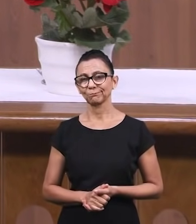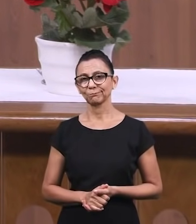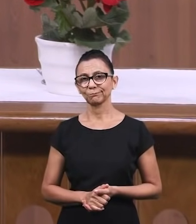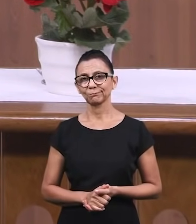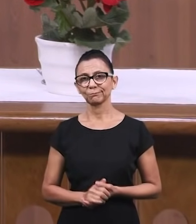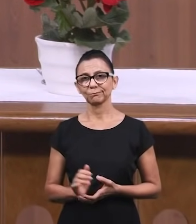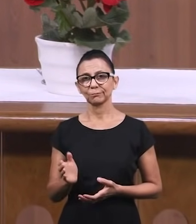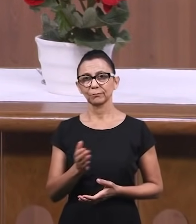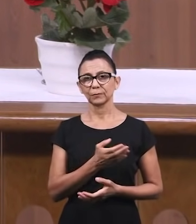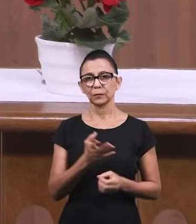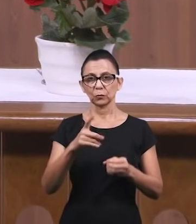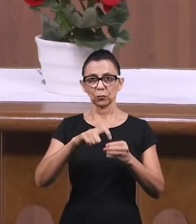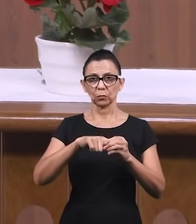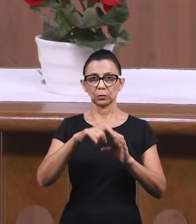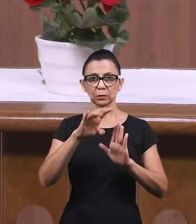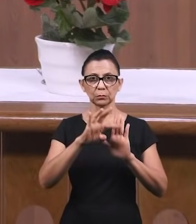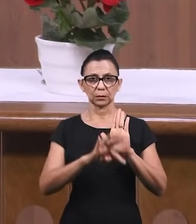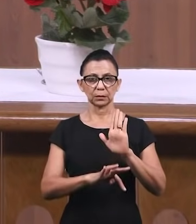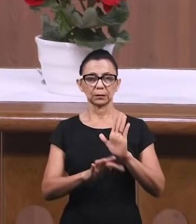Ananias impôs as mãos